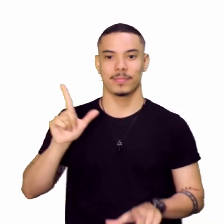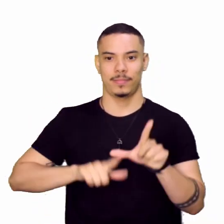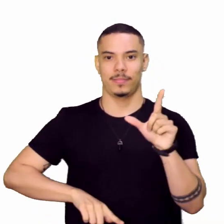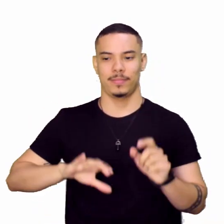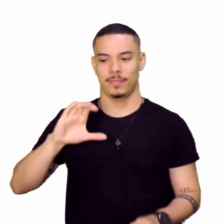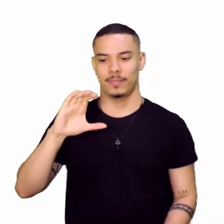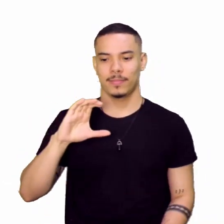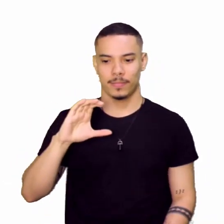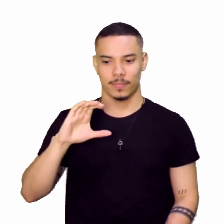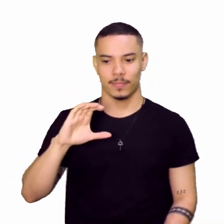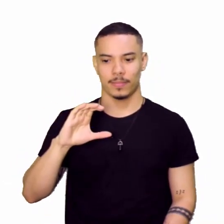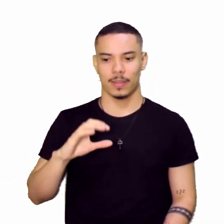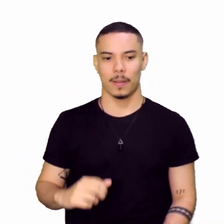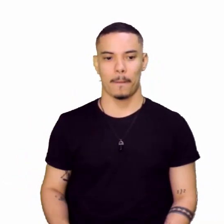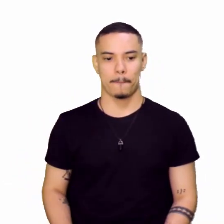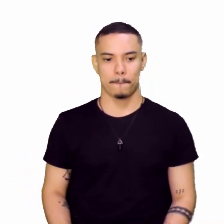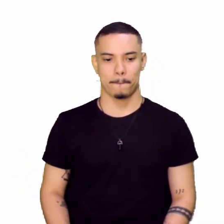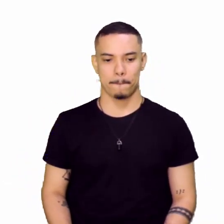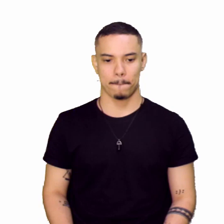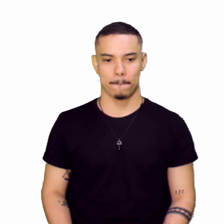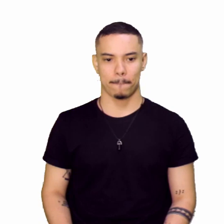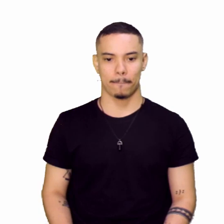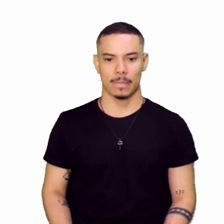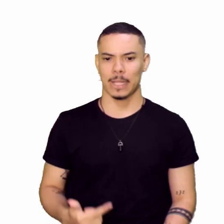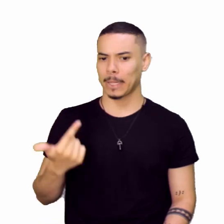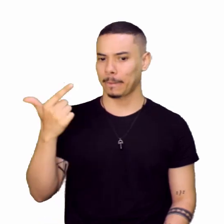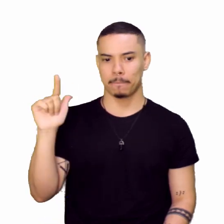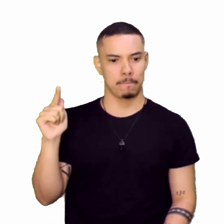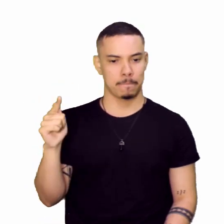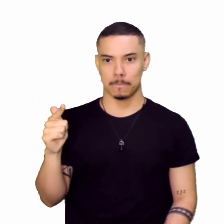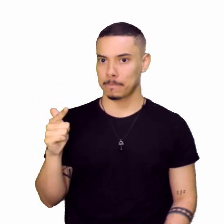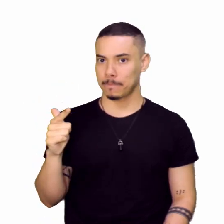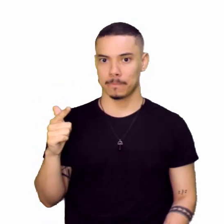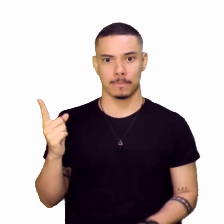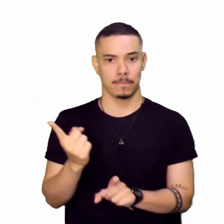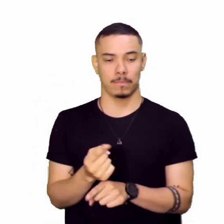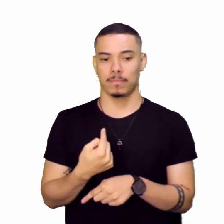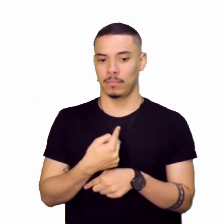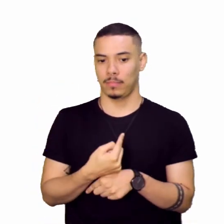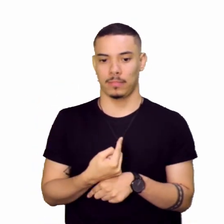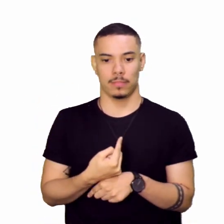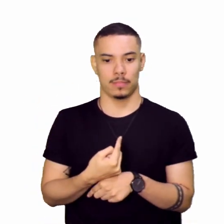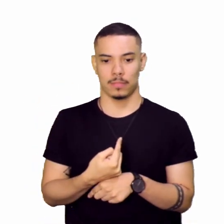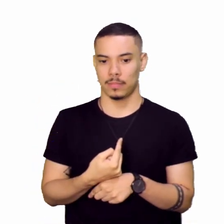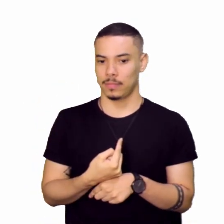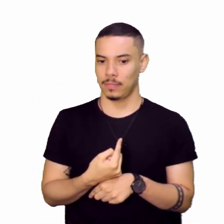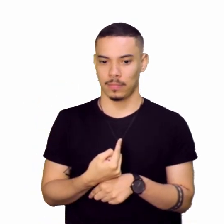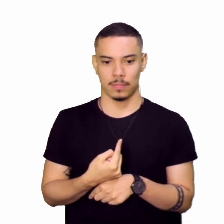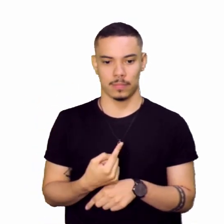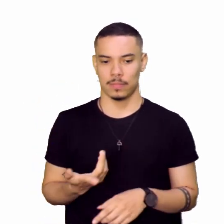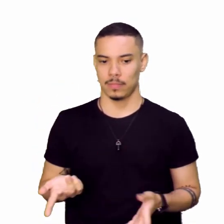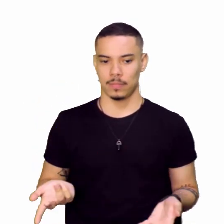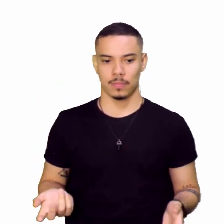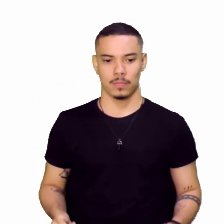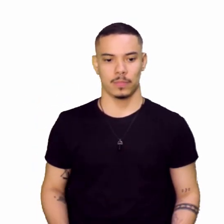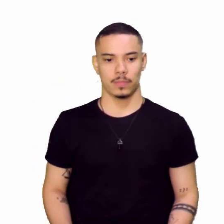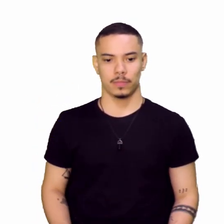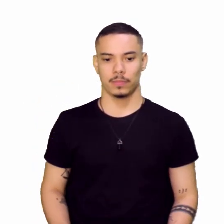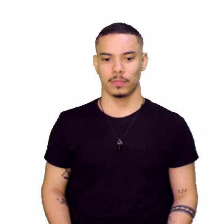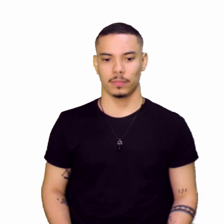C gente isso aí ó as outras elas estão ó tudo ao contrário Que tal contrário a primeira parte